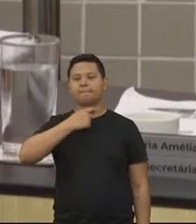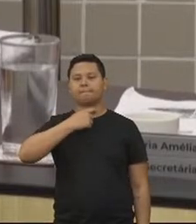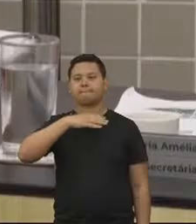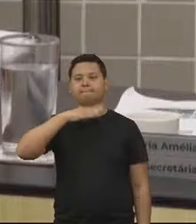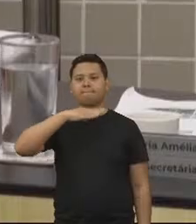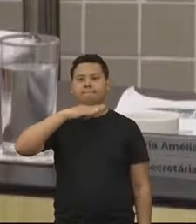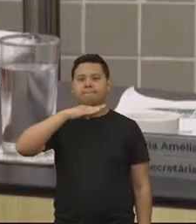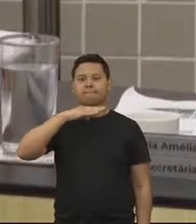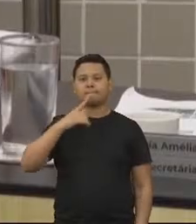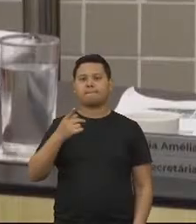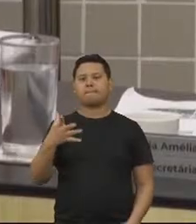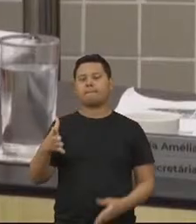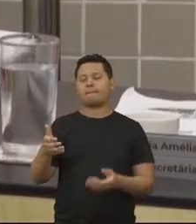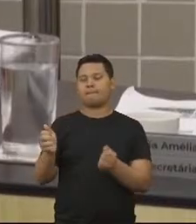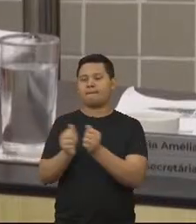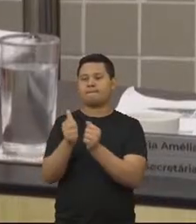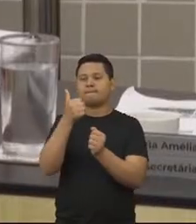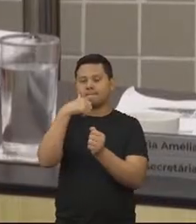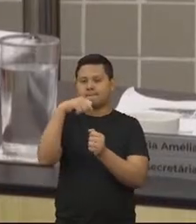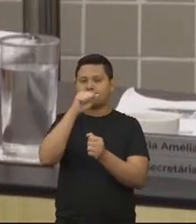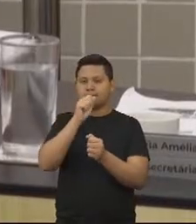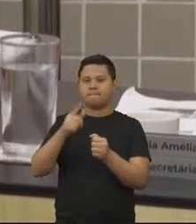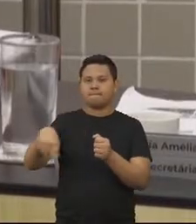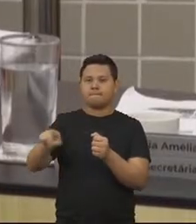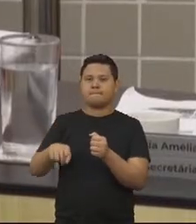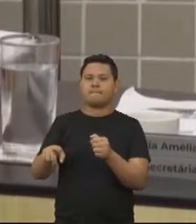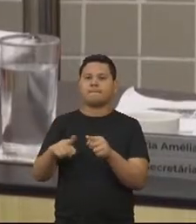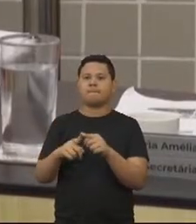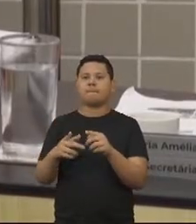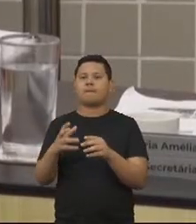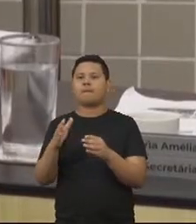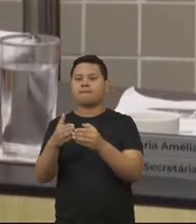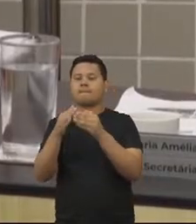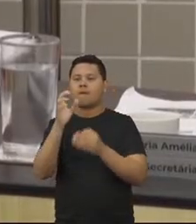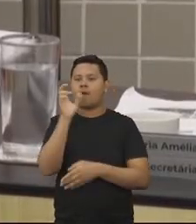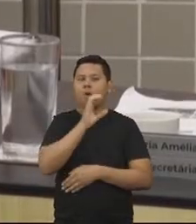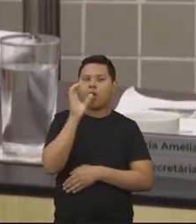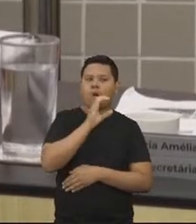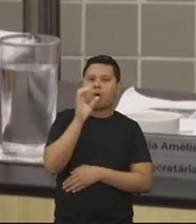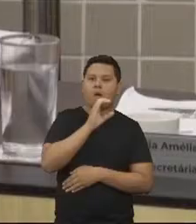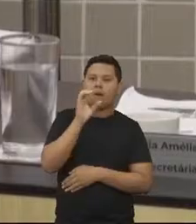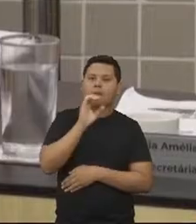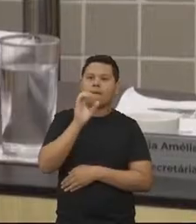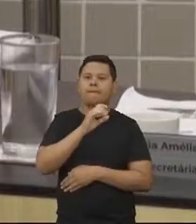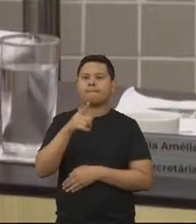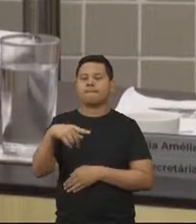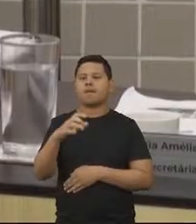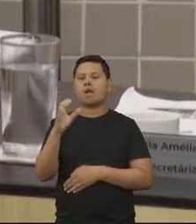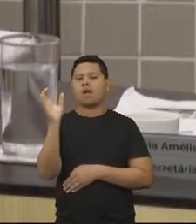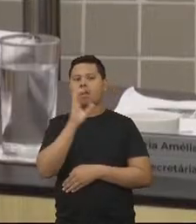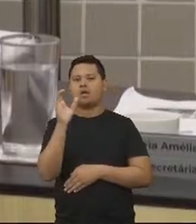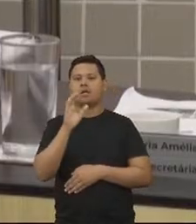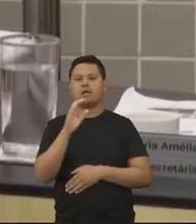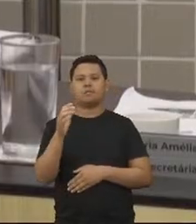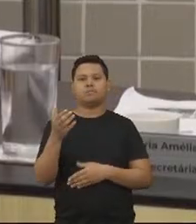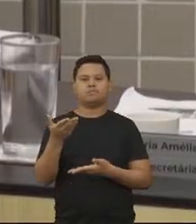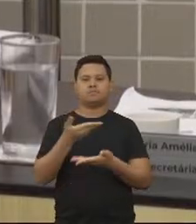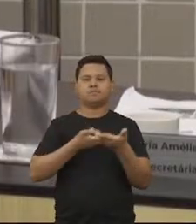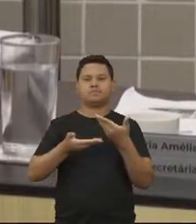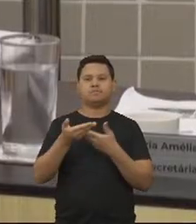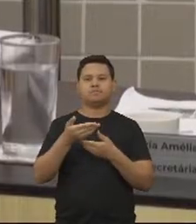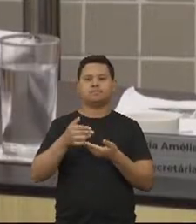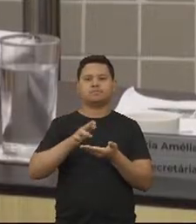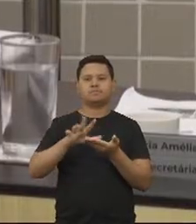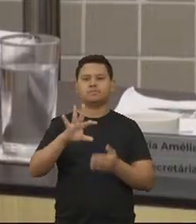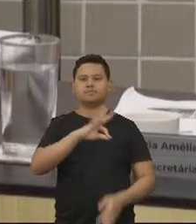sua filha, a mãe Yasmin Santana buscou socorro imediato junto à Polícia Militar. De forma ágil e eficaz, os policiais iniciaram